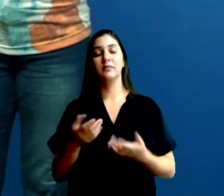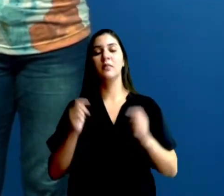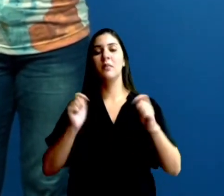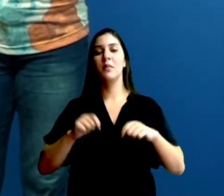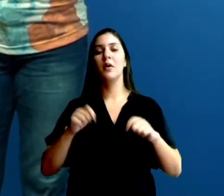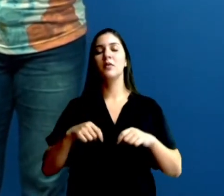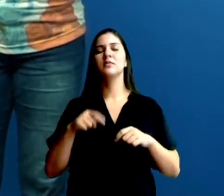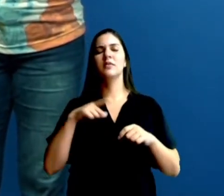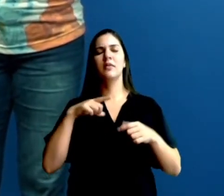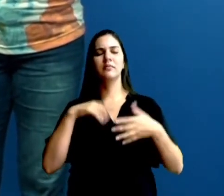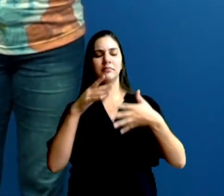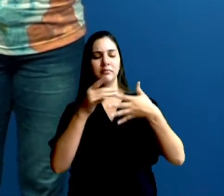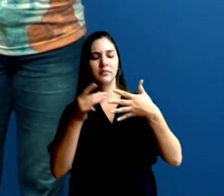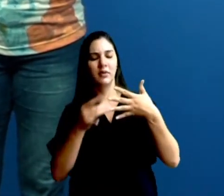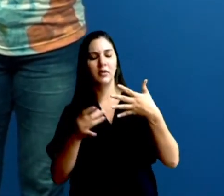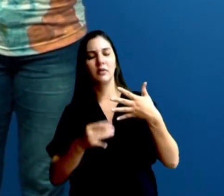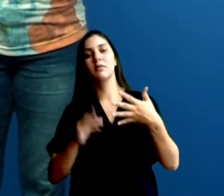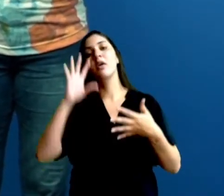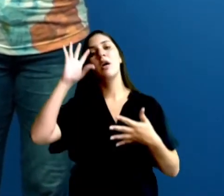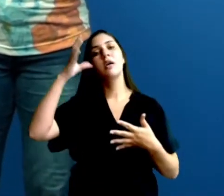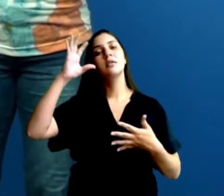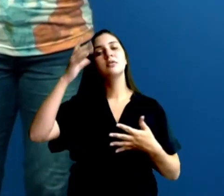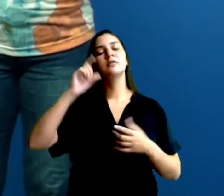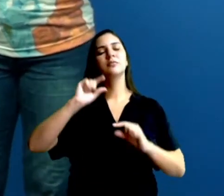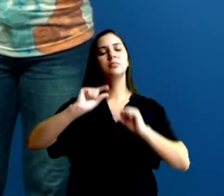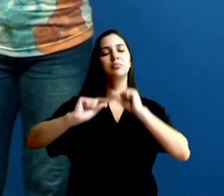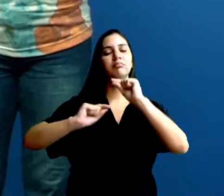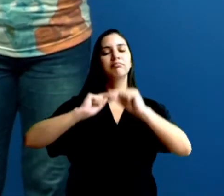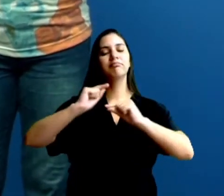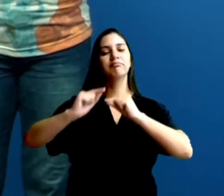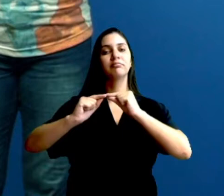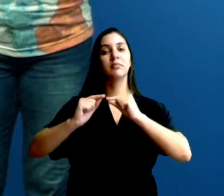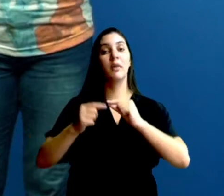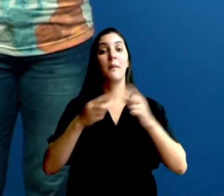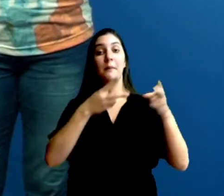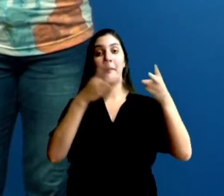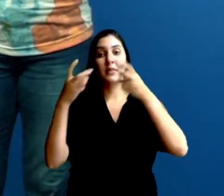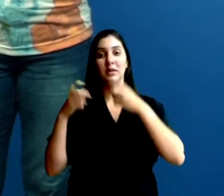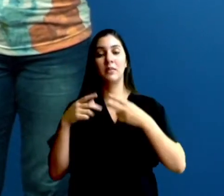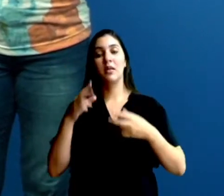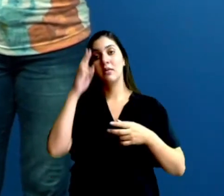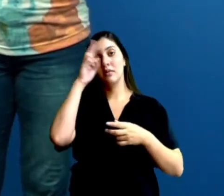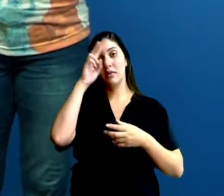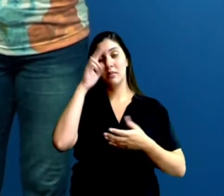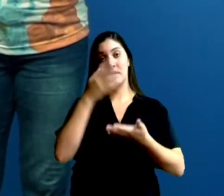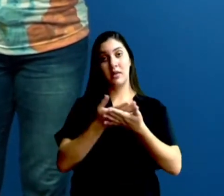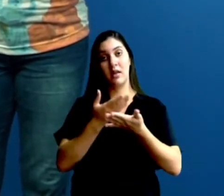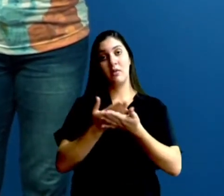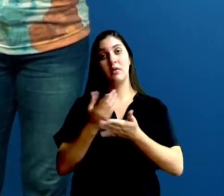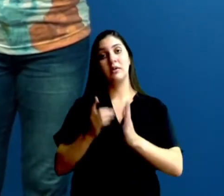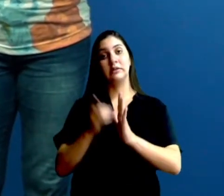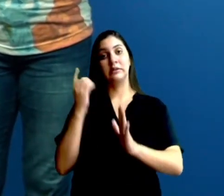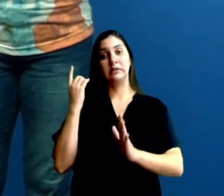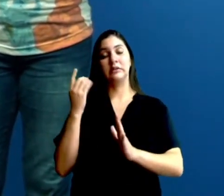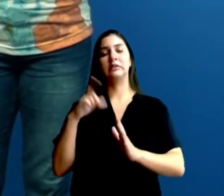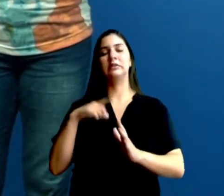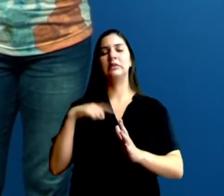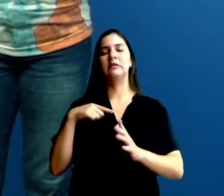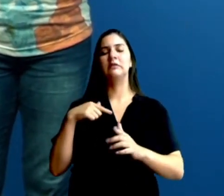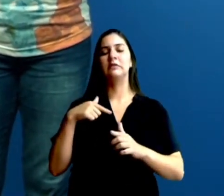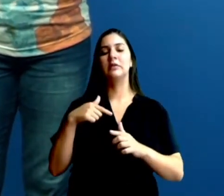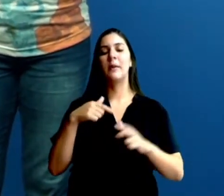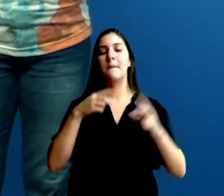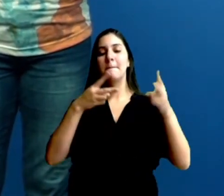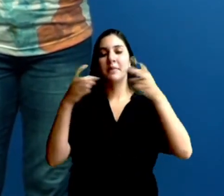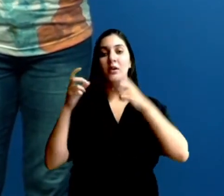possa ir detalhando, resolvendo pouco a pouco, para que você possa perceber isso. Lembra que na aula anterior a gente tratou aí do que